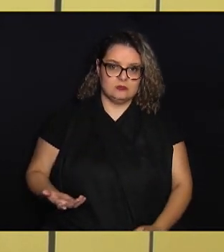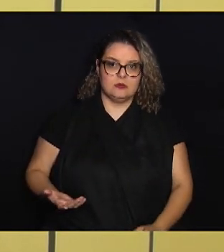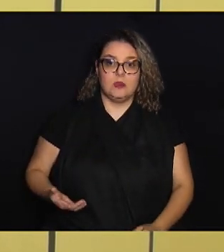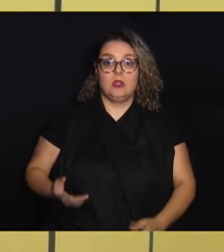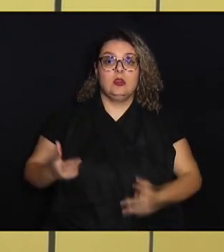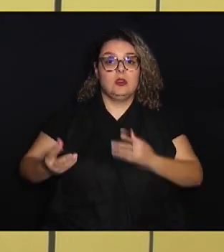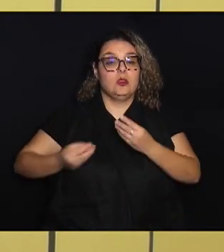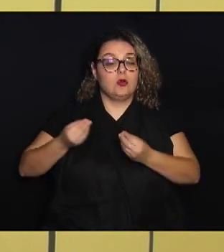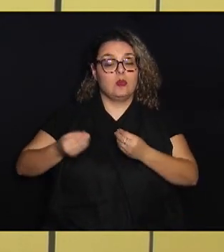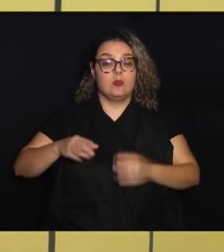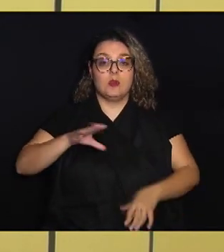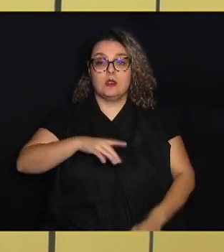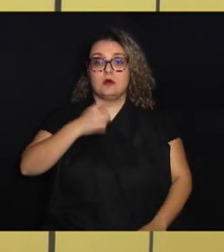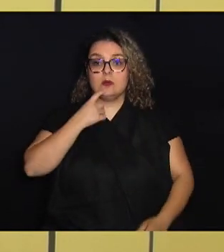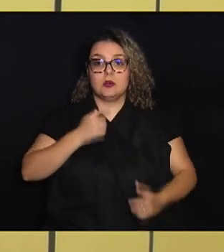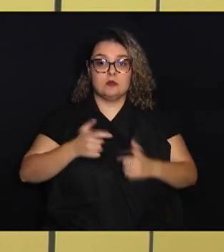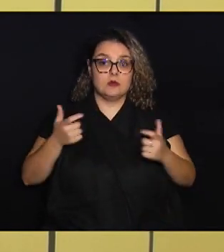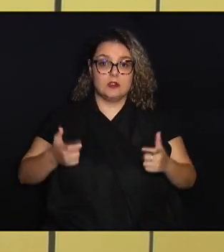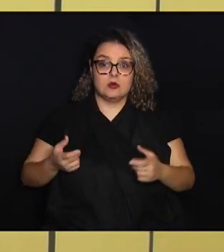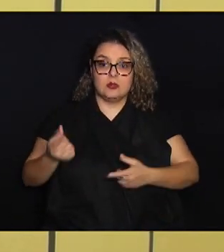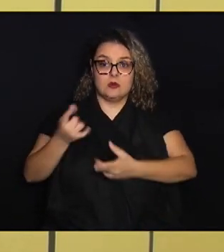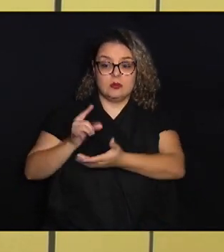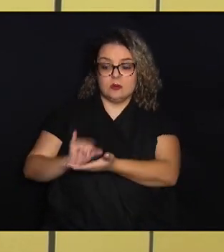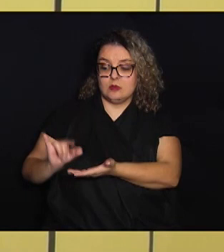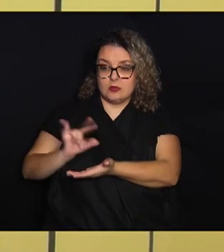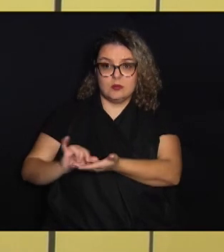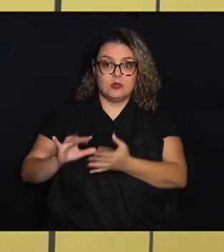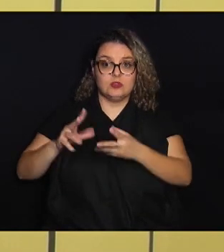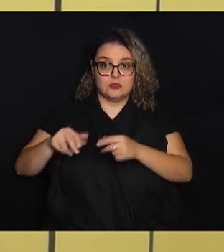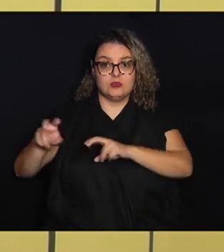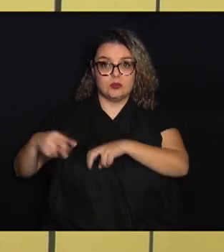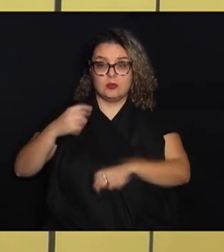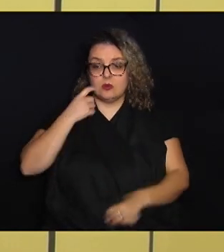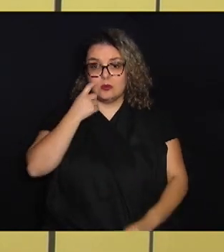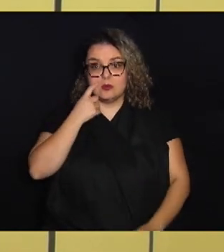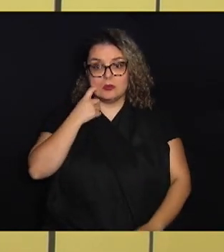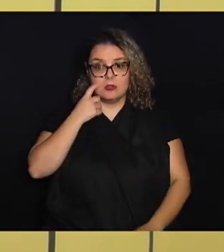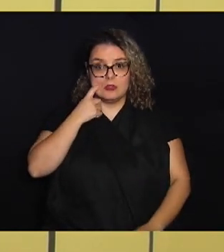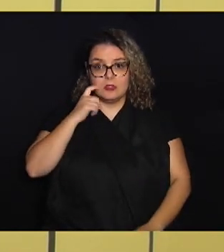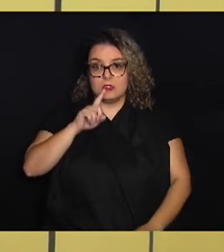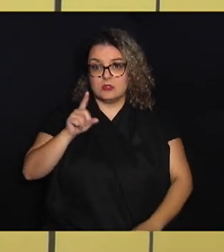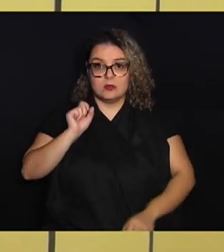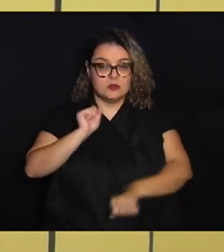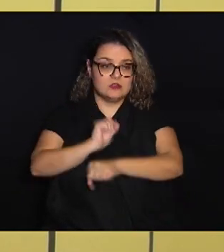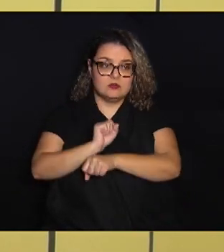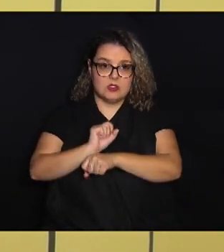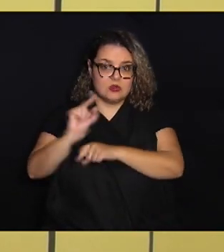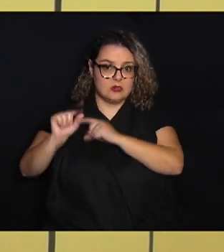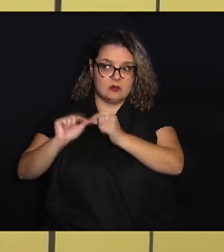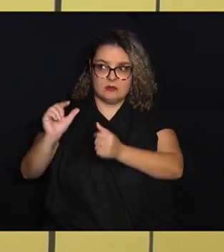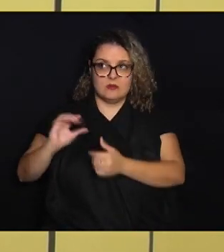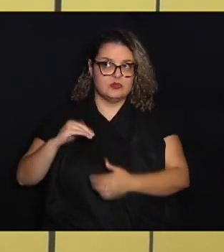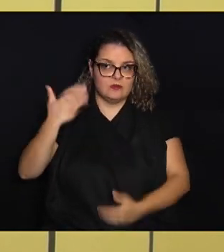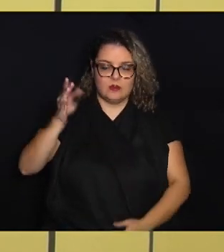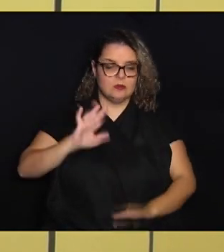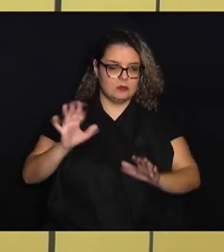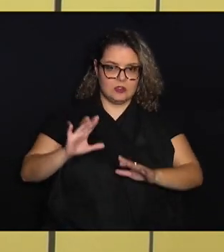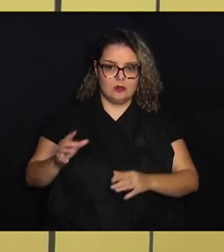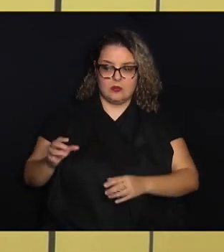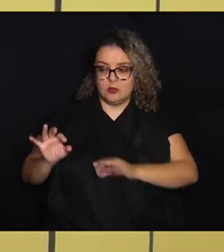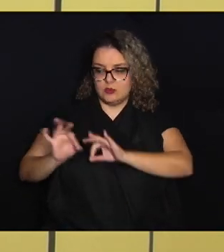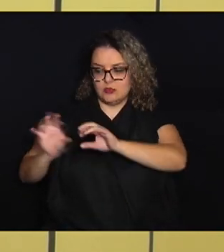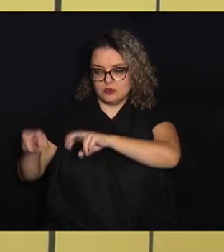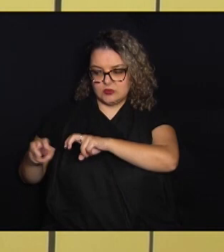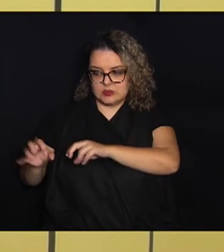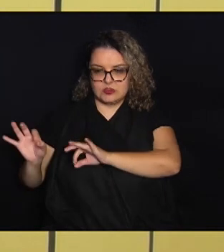foi com o capital todo dos fazendeiros aqui, não esperaram financiamento de fora. Os fazendeiros é que se organizaram e